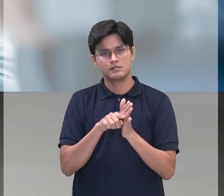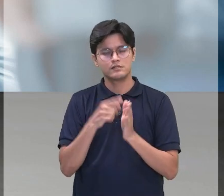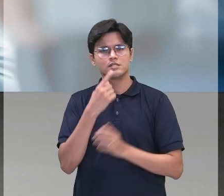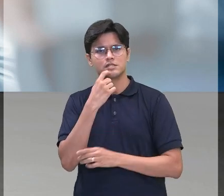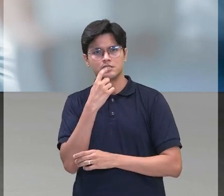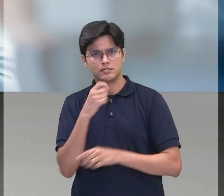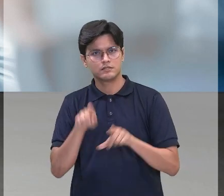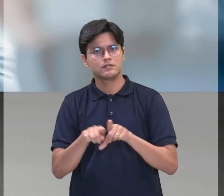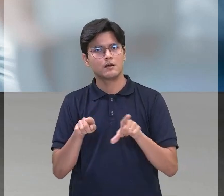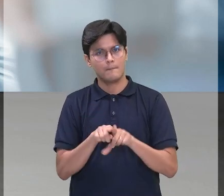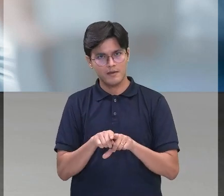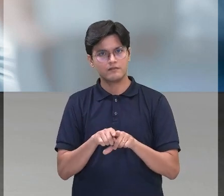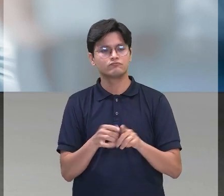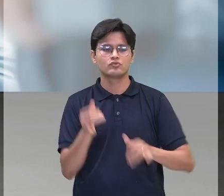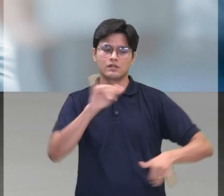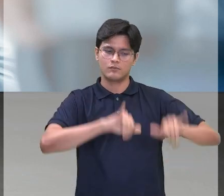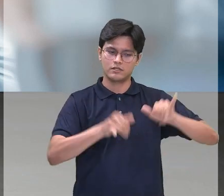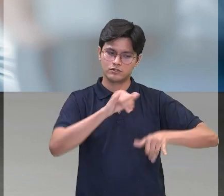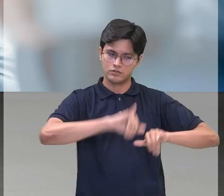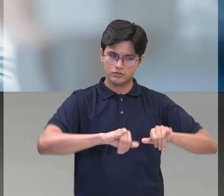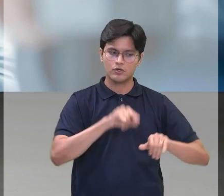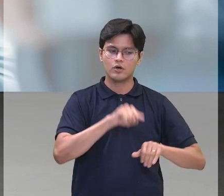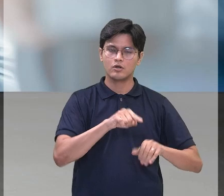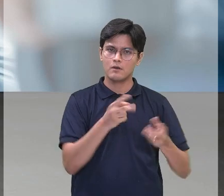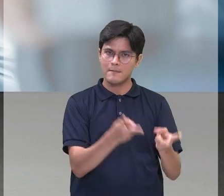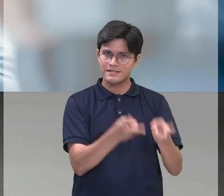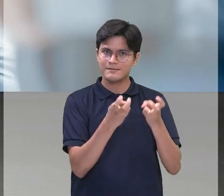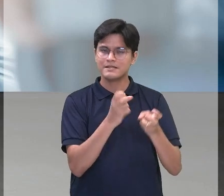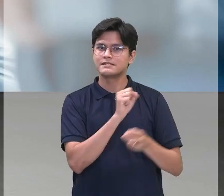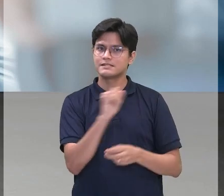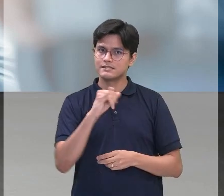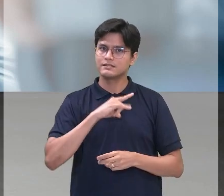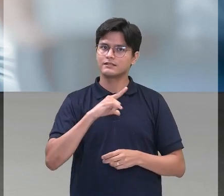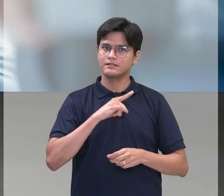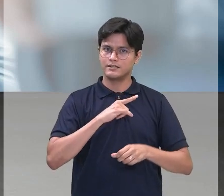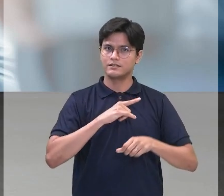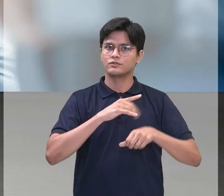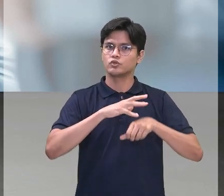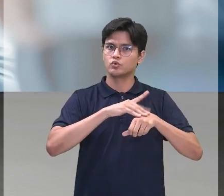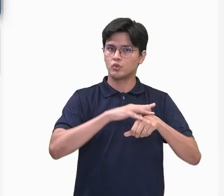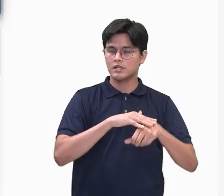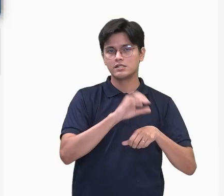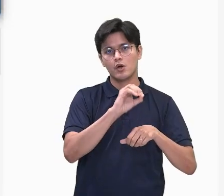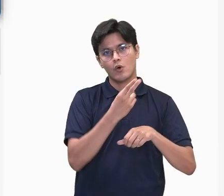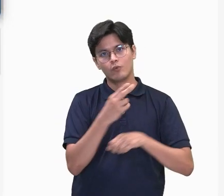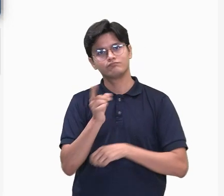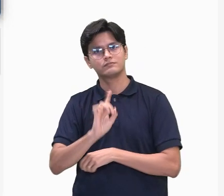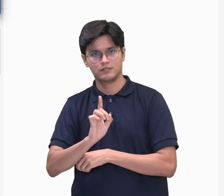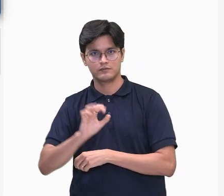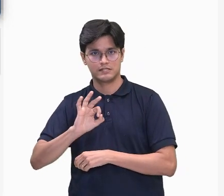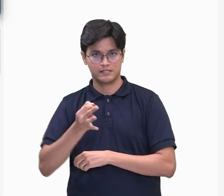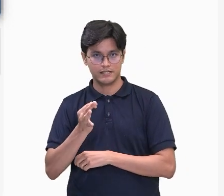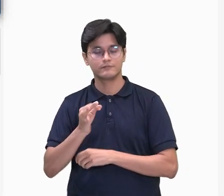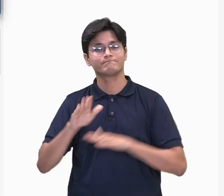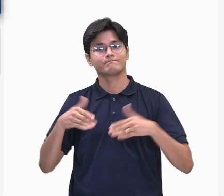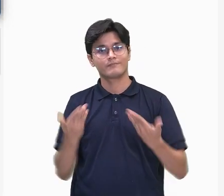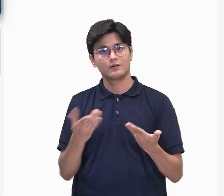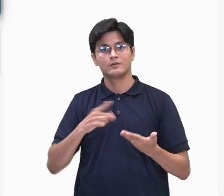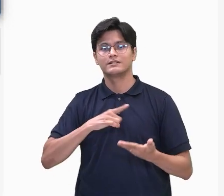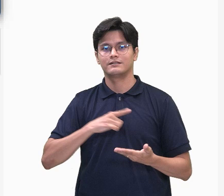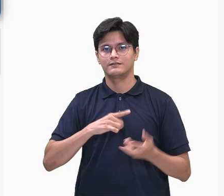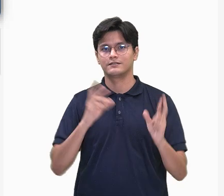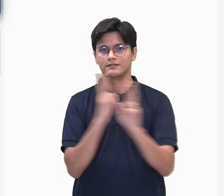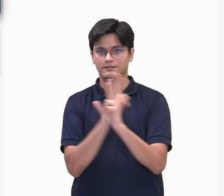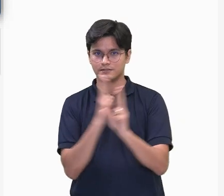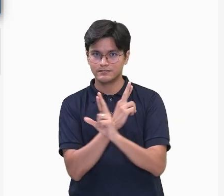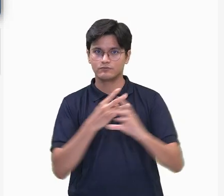se tem algo ou não, tá bom? Então, a gente observa aqui a relação da área da saúde com a citologia, né? Com essas observações